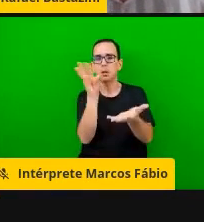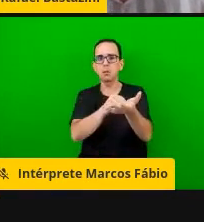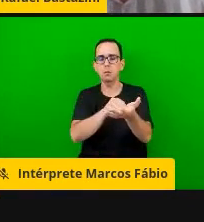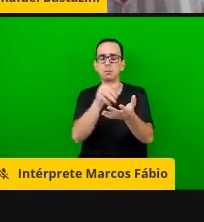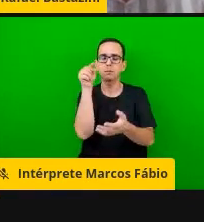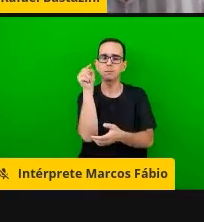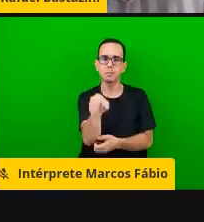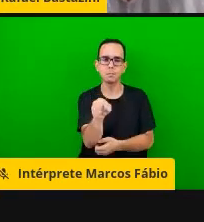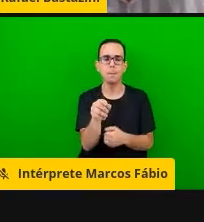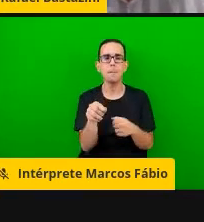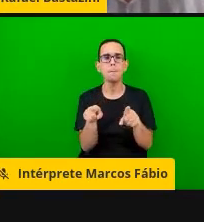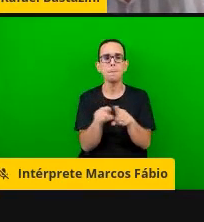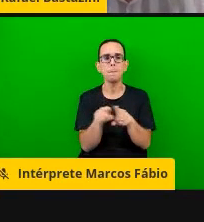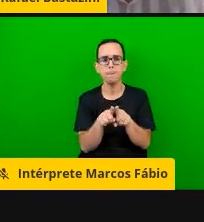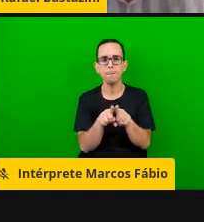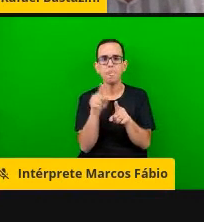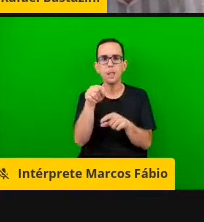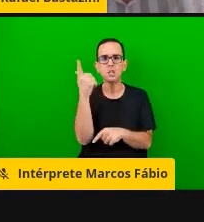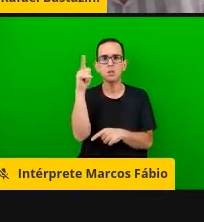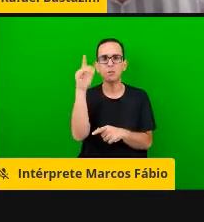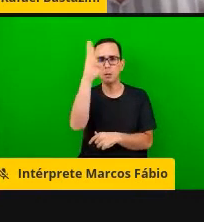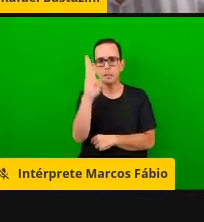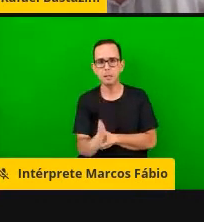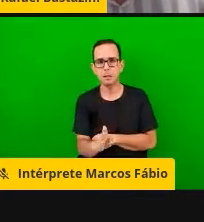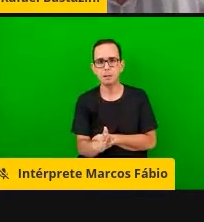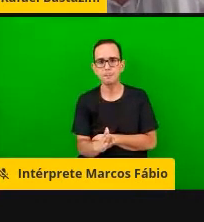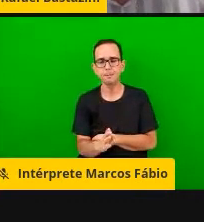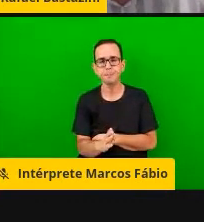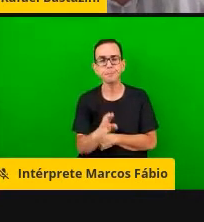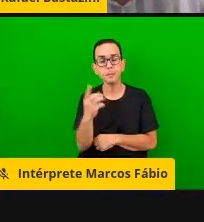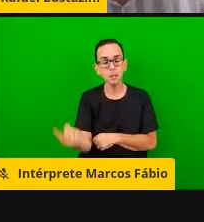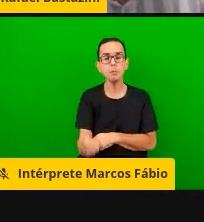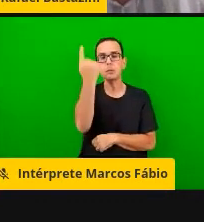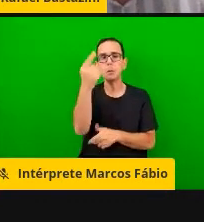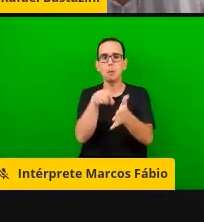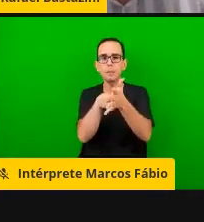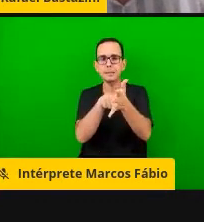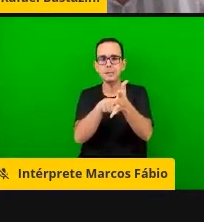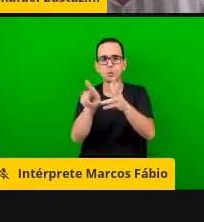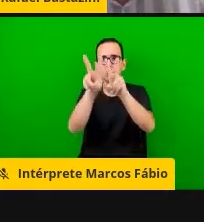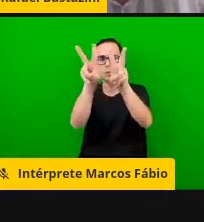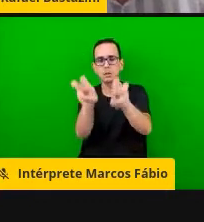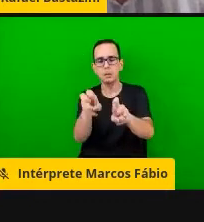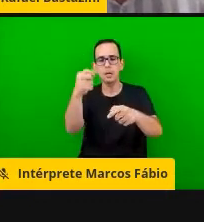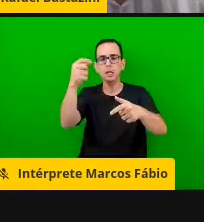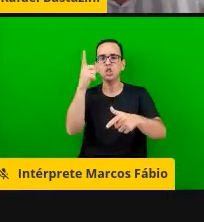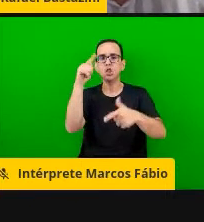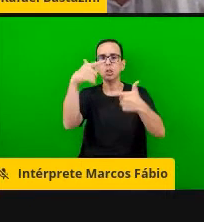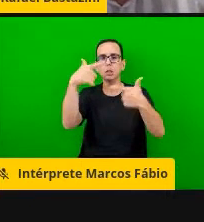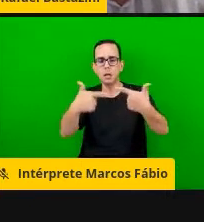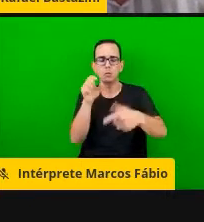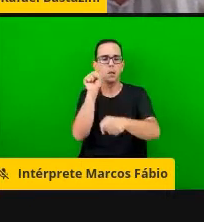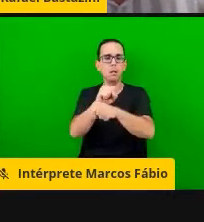seja, na geografia brasileira, a principal pesquisadora do tema, né? Ela fala: geopolítica não está dada, ela é